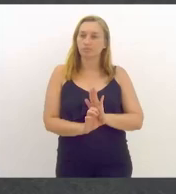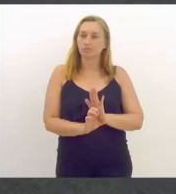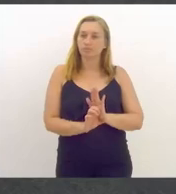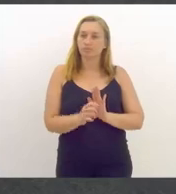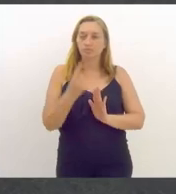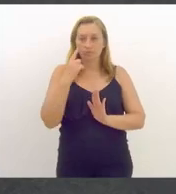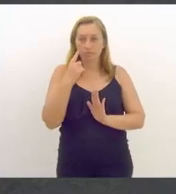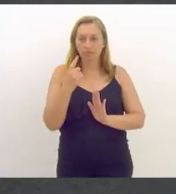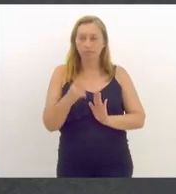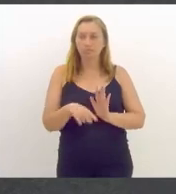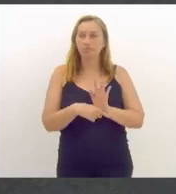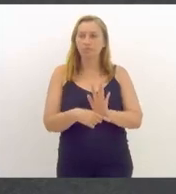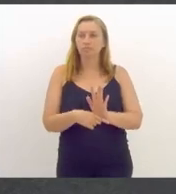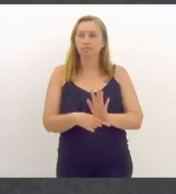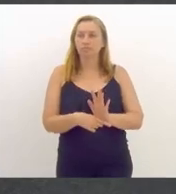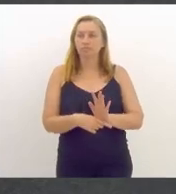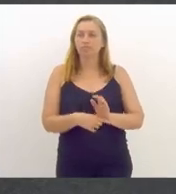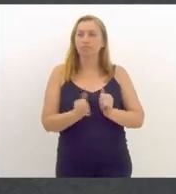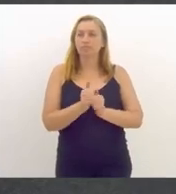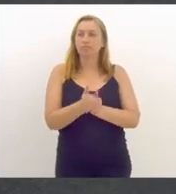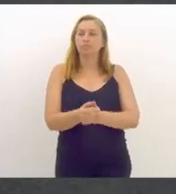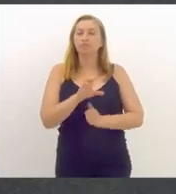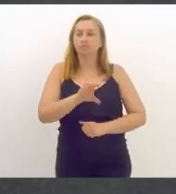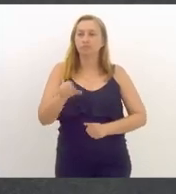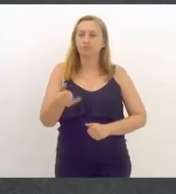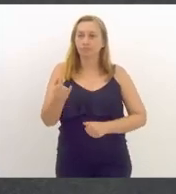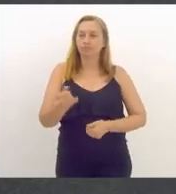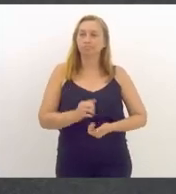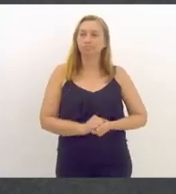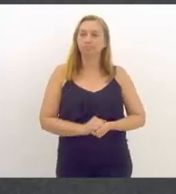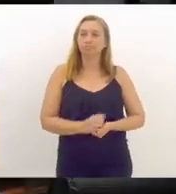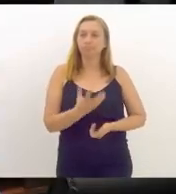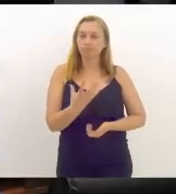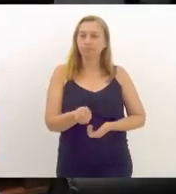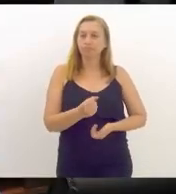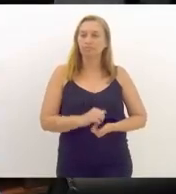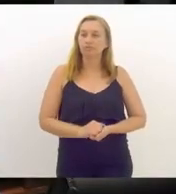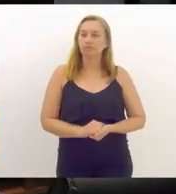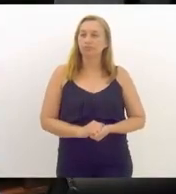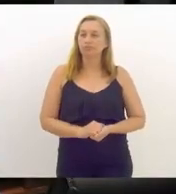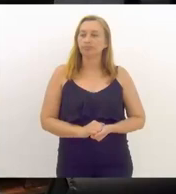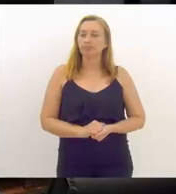contribuições parecer é acompanhando parecendo ccj favorável